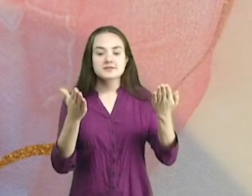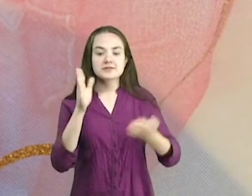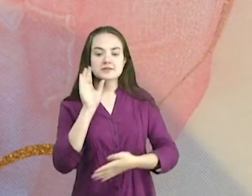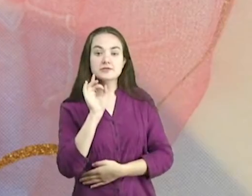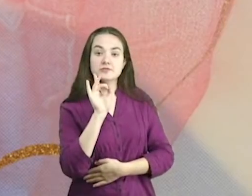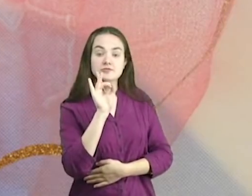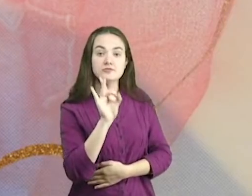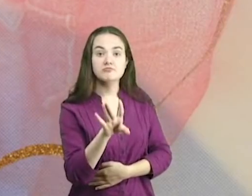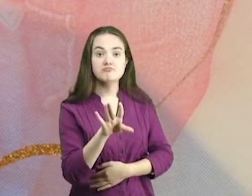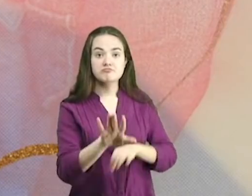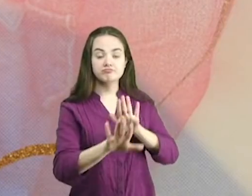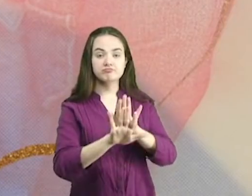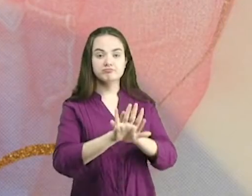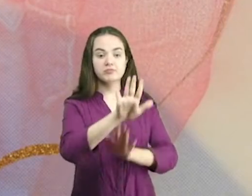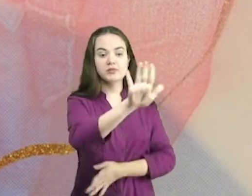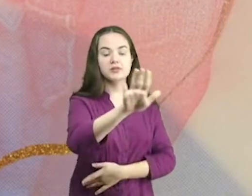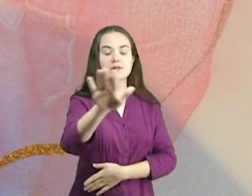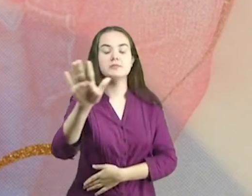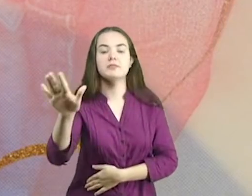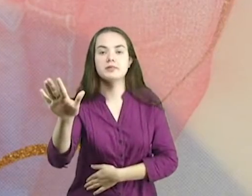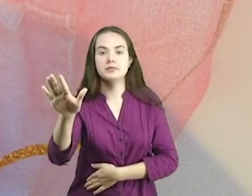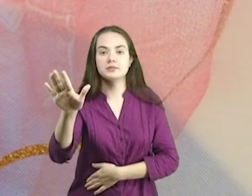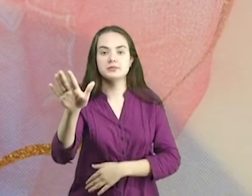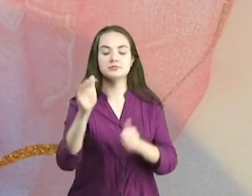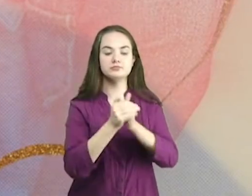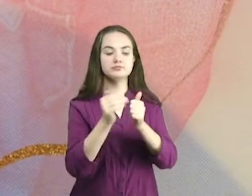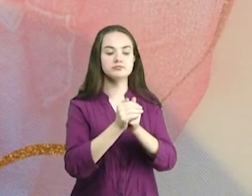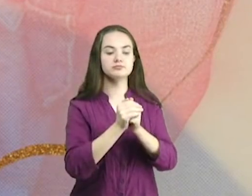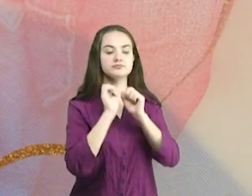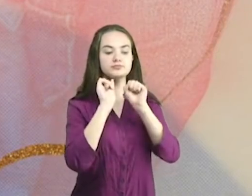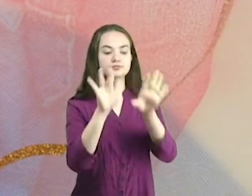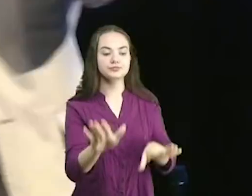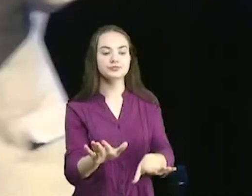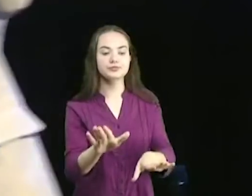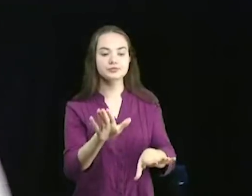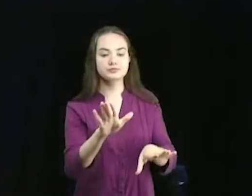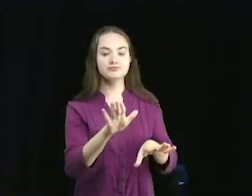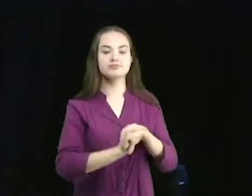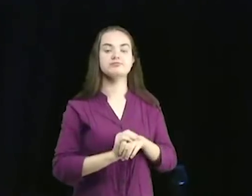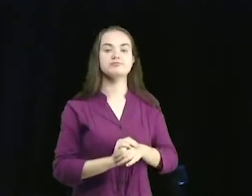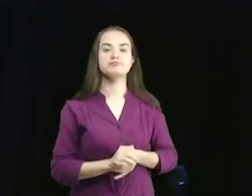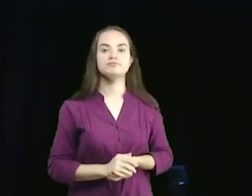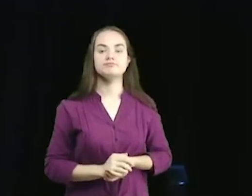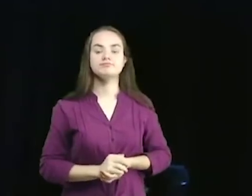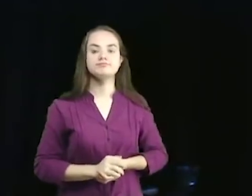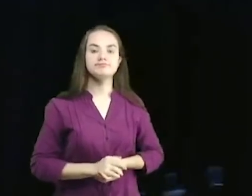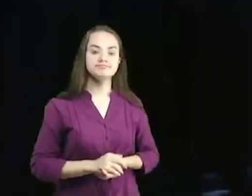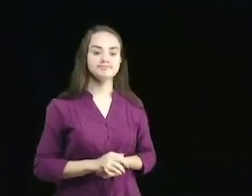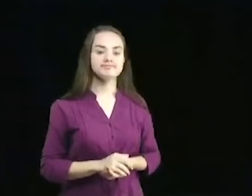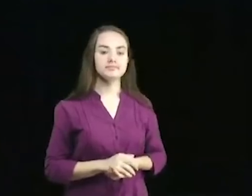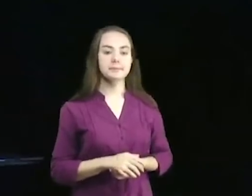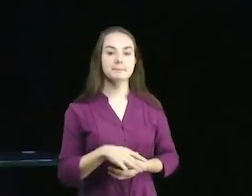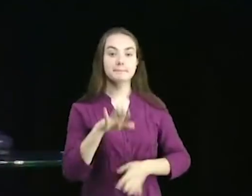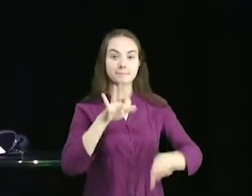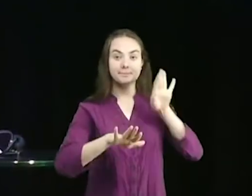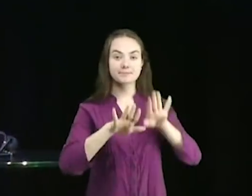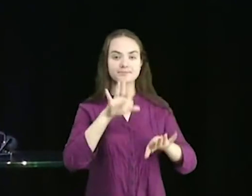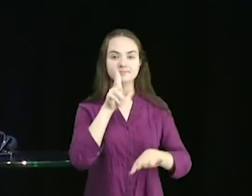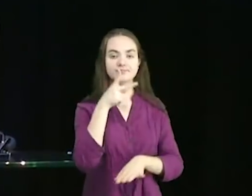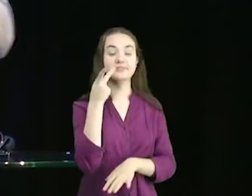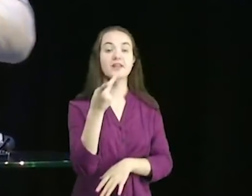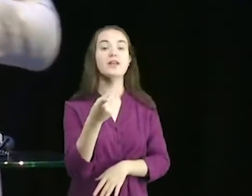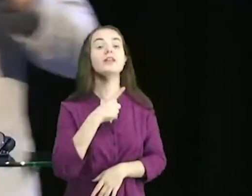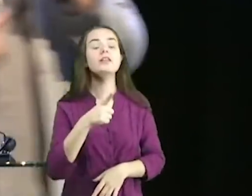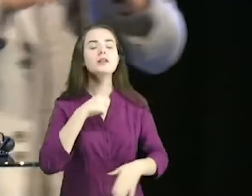exceto impor as mãos sobre alguns doentes e curá-los. Aí o profeta diz: olha, você tem um problema?